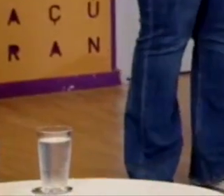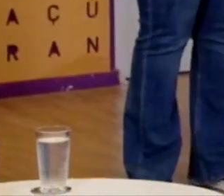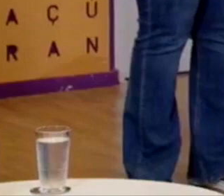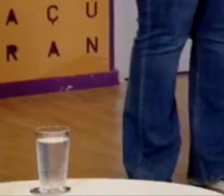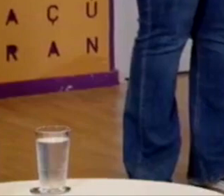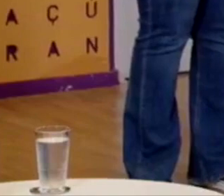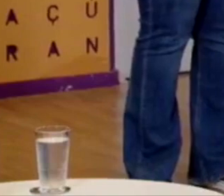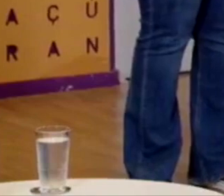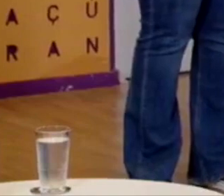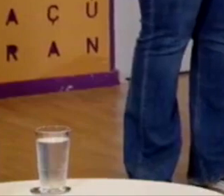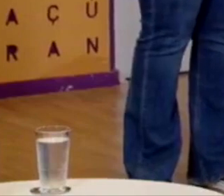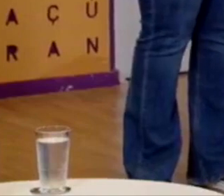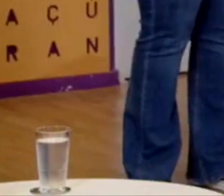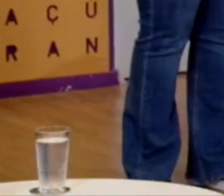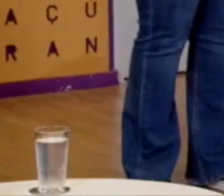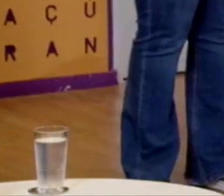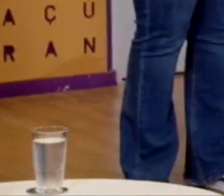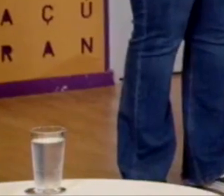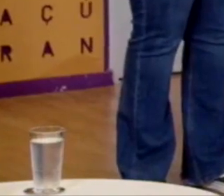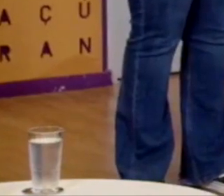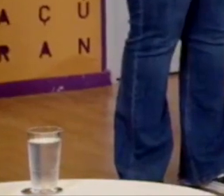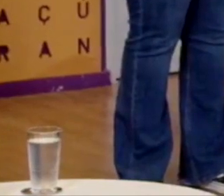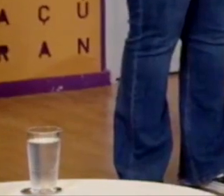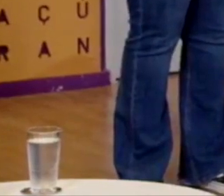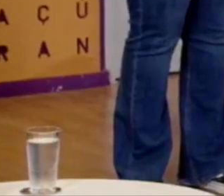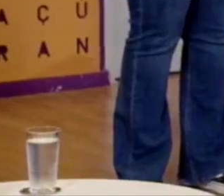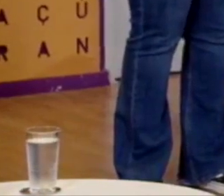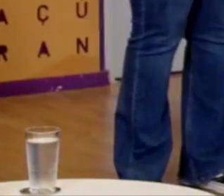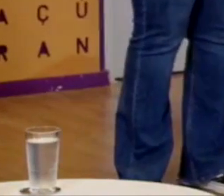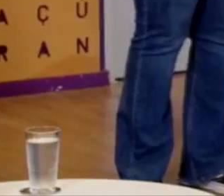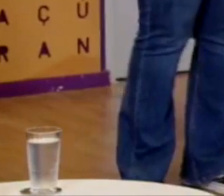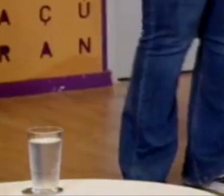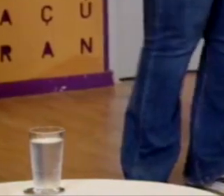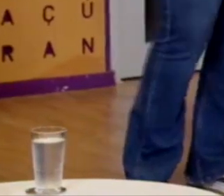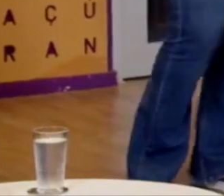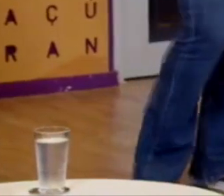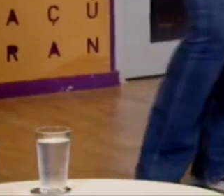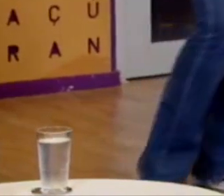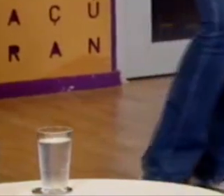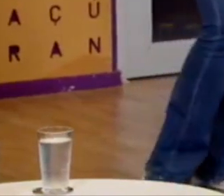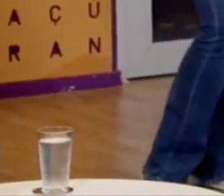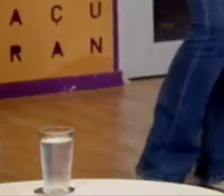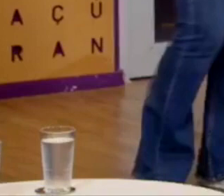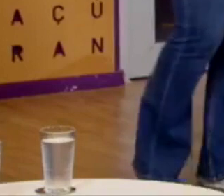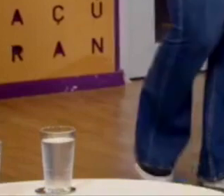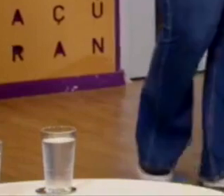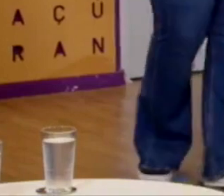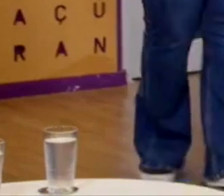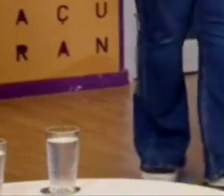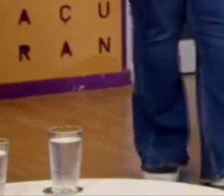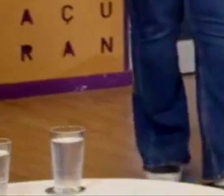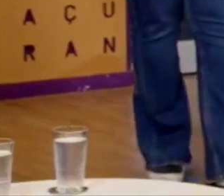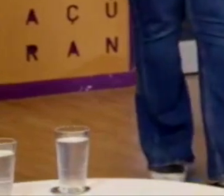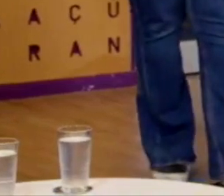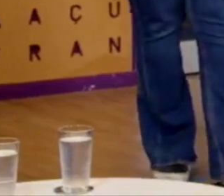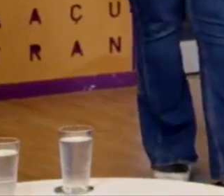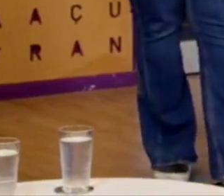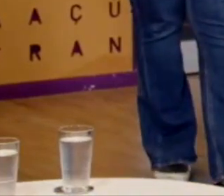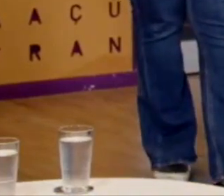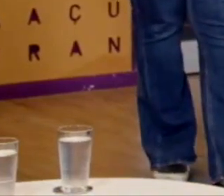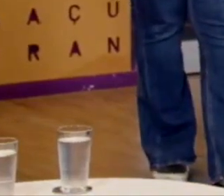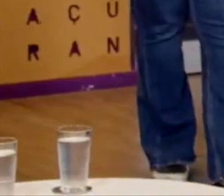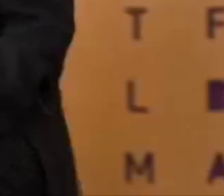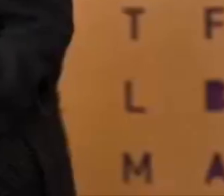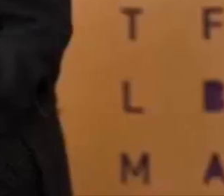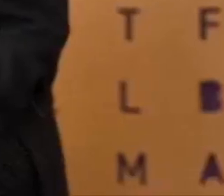homem mestiço, estou usando óculos e uma camiseta preta. Quem está aqui comigo hoje é a Malu. Tudo bom, Malu? Como você está? Tudo bom, Ti. Estou muito animada